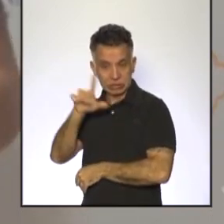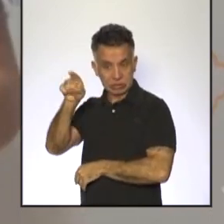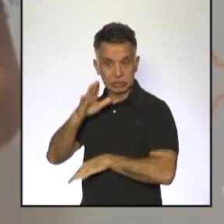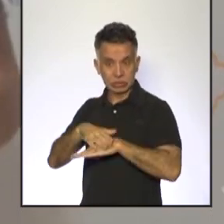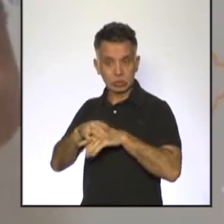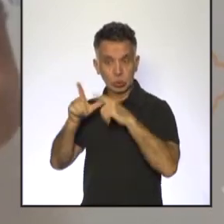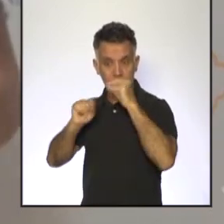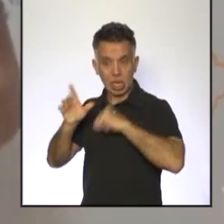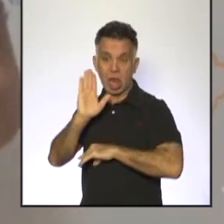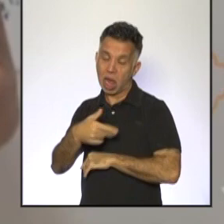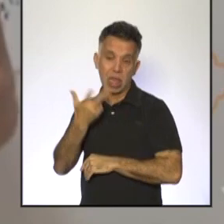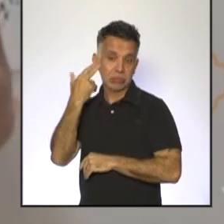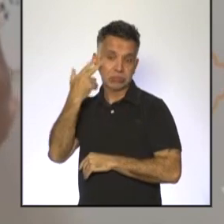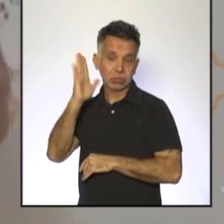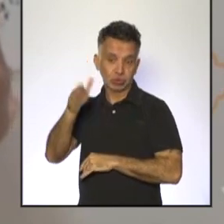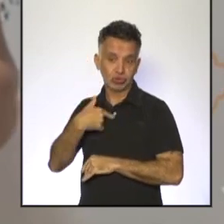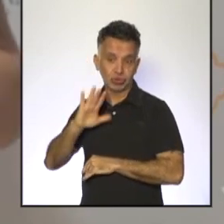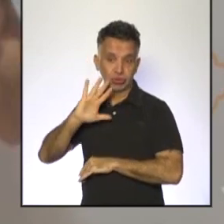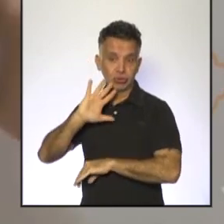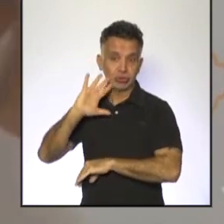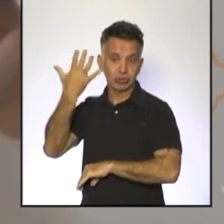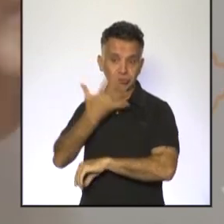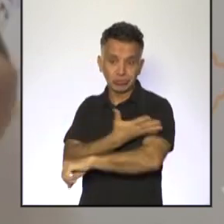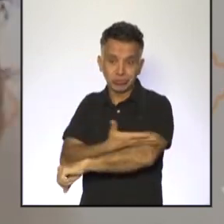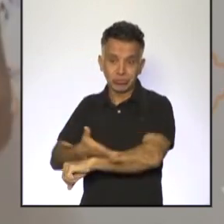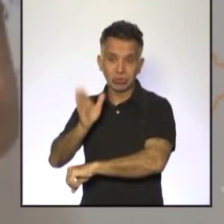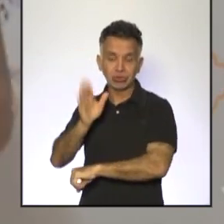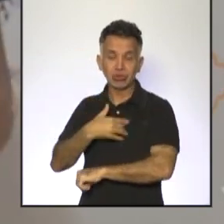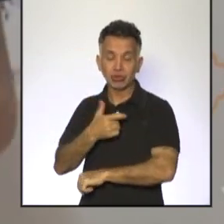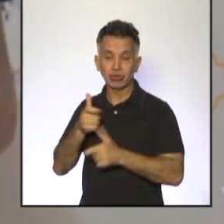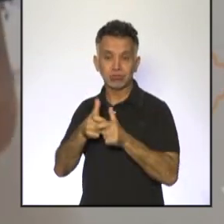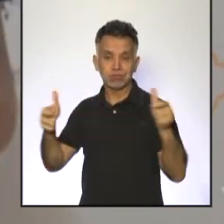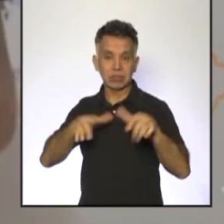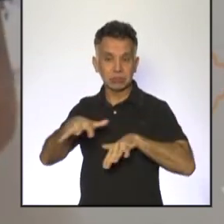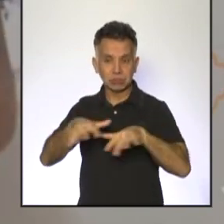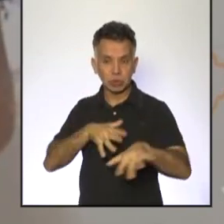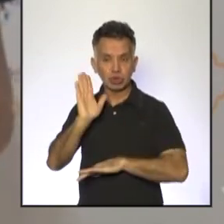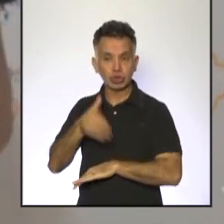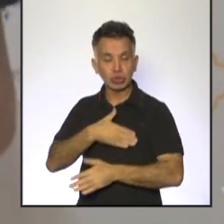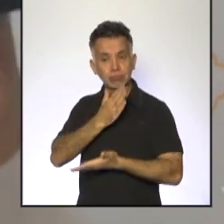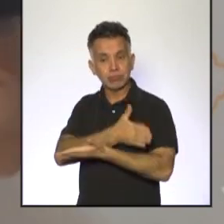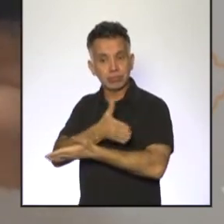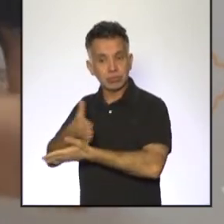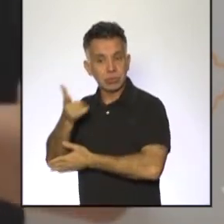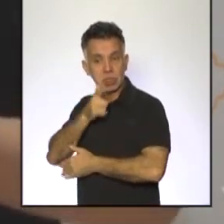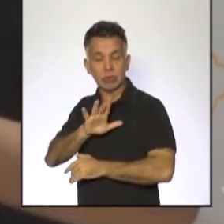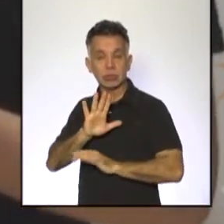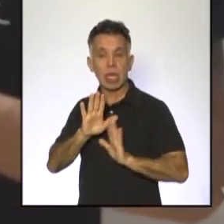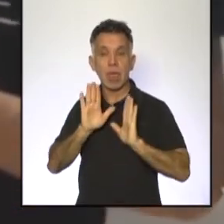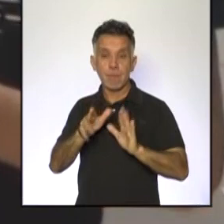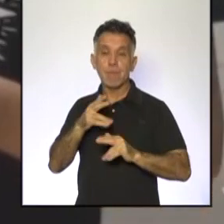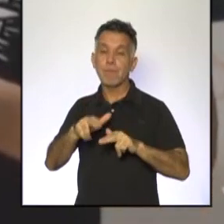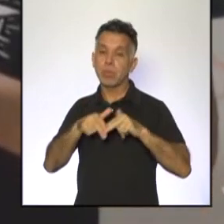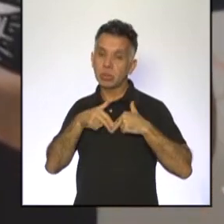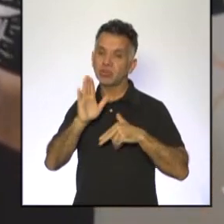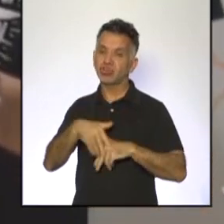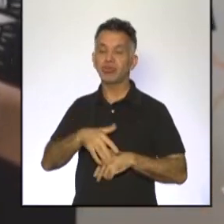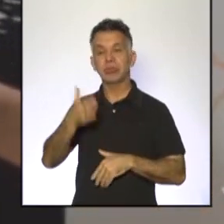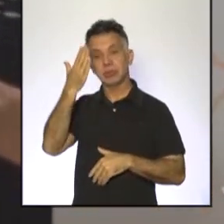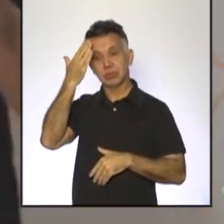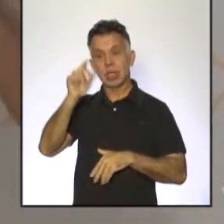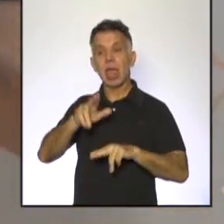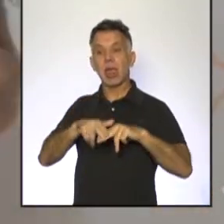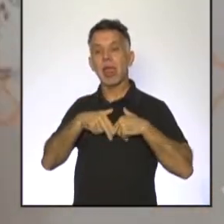Japão, beleza? Terremotos de grandes proporções no Japão têm ciclicidade também. Por isso a perspectiva do Big